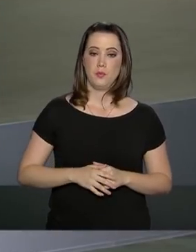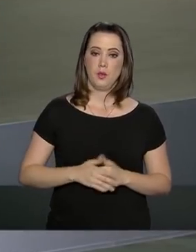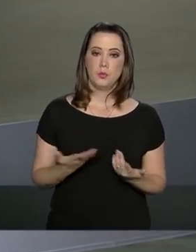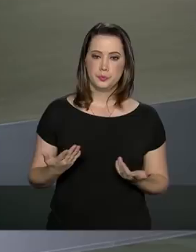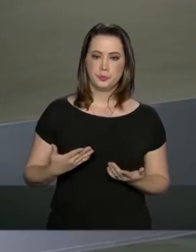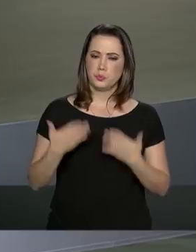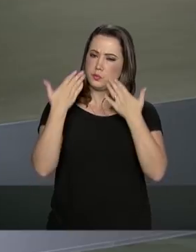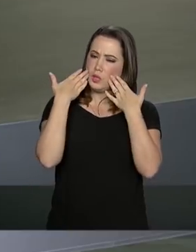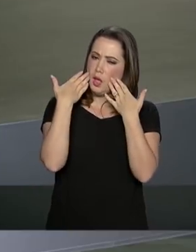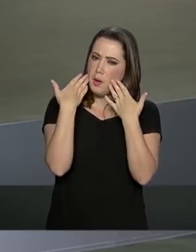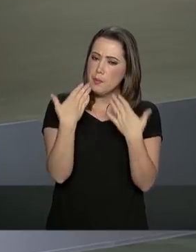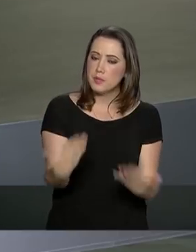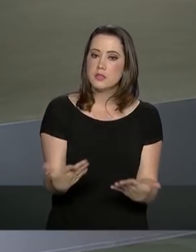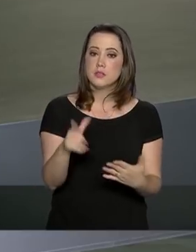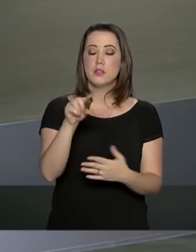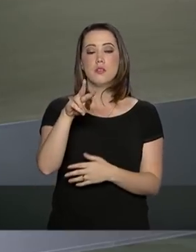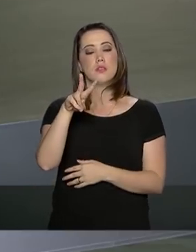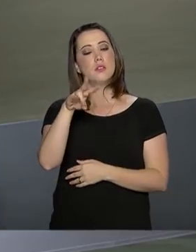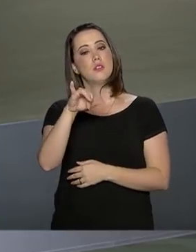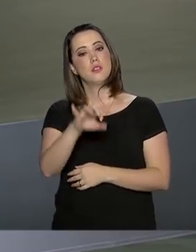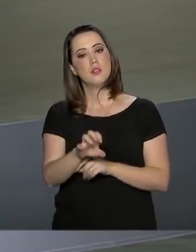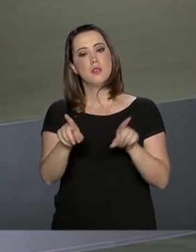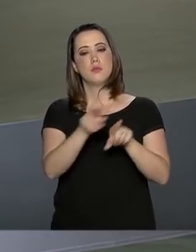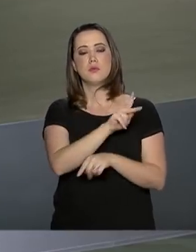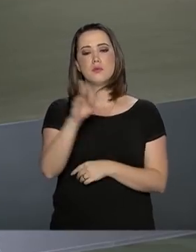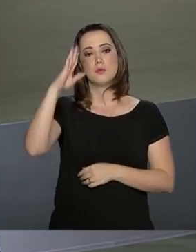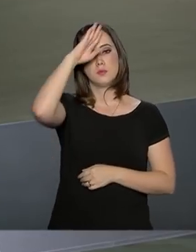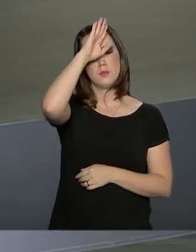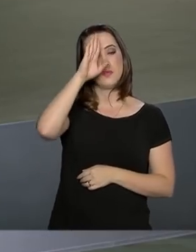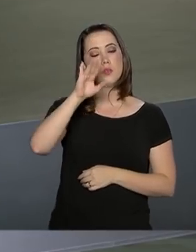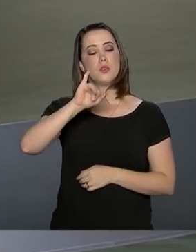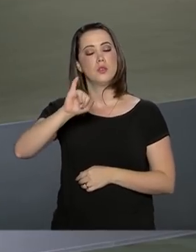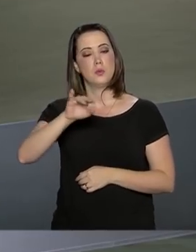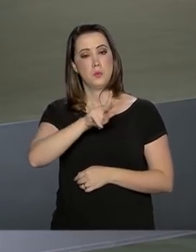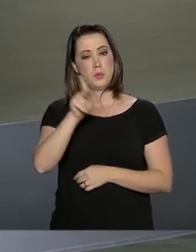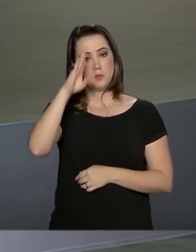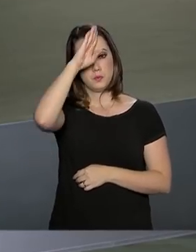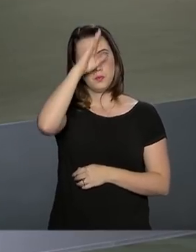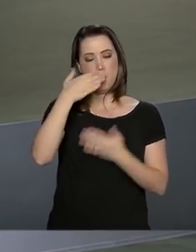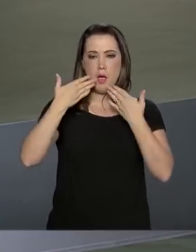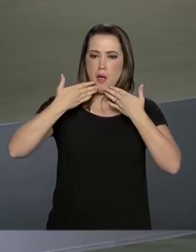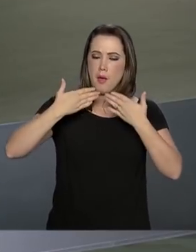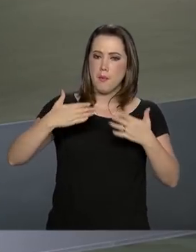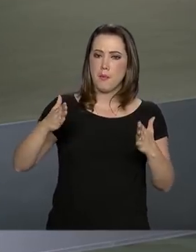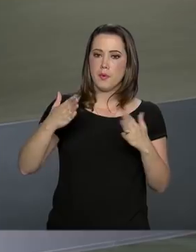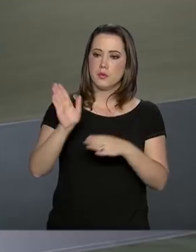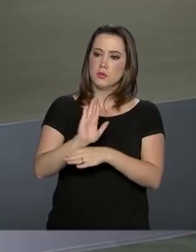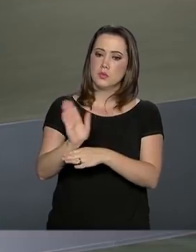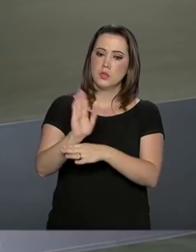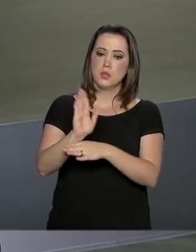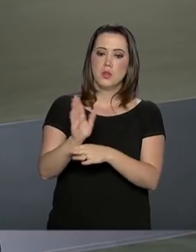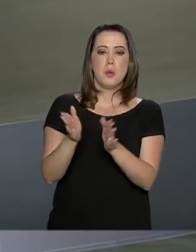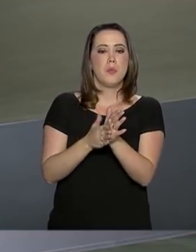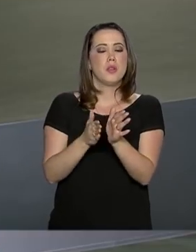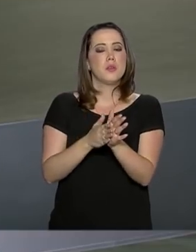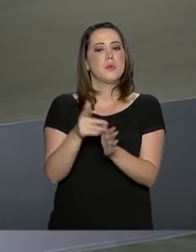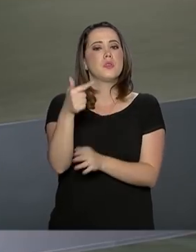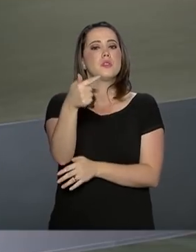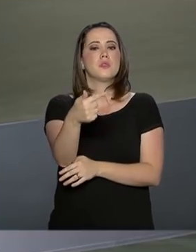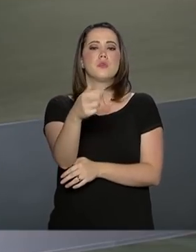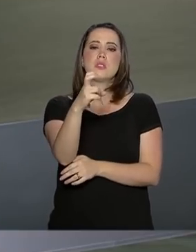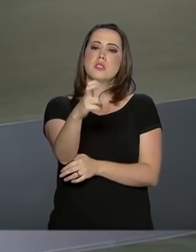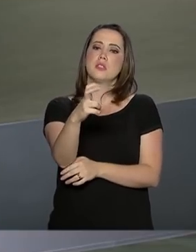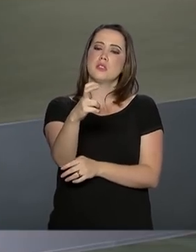Na transmissão da live pela rede social, o presidente Jair Bolsonaro abriu o vídeo parabenizando os